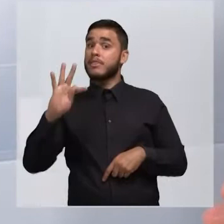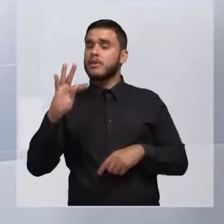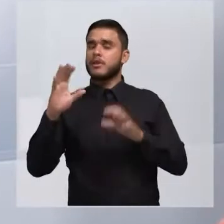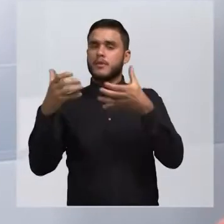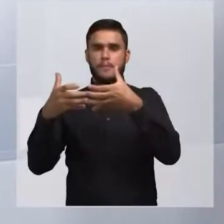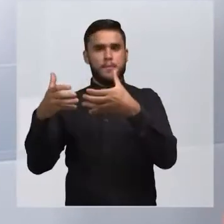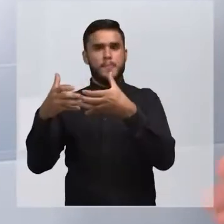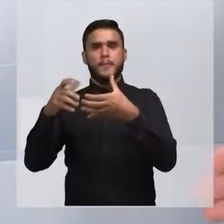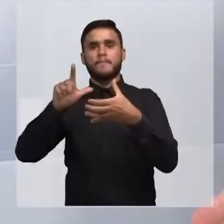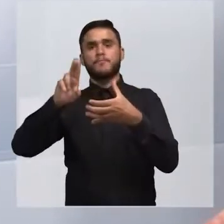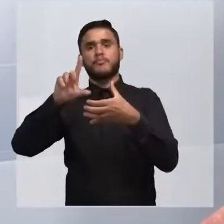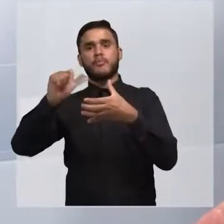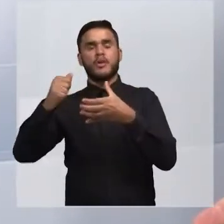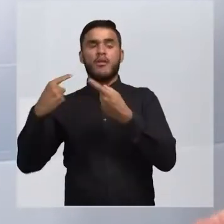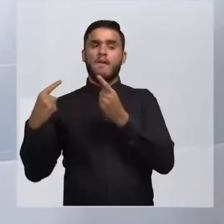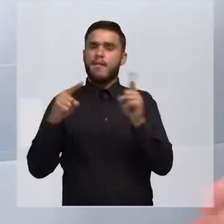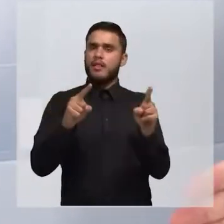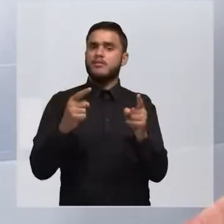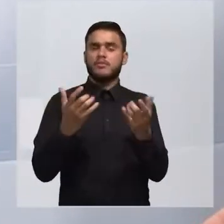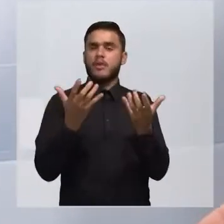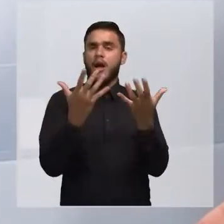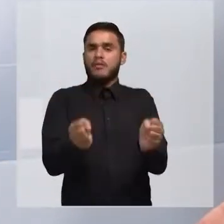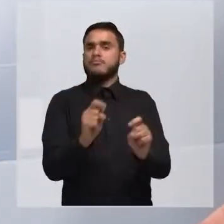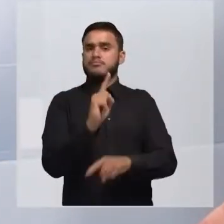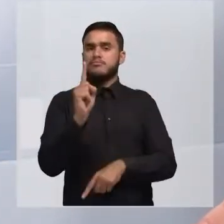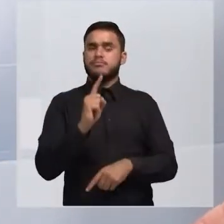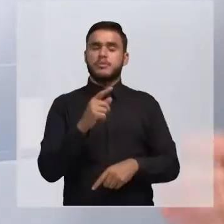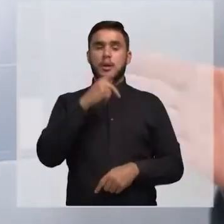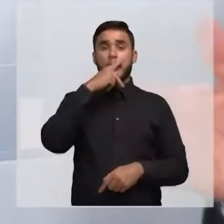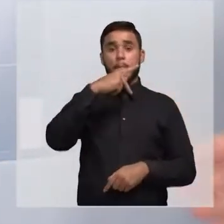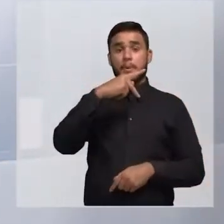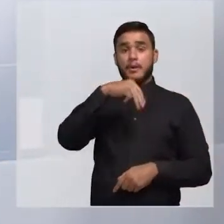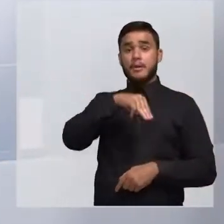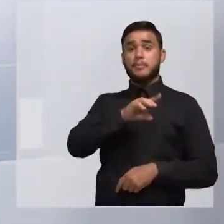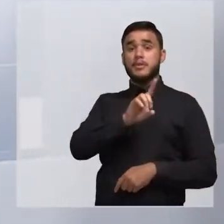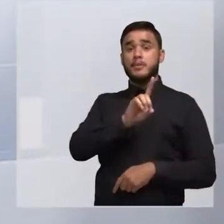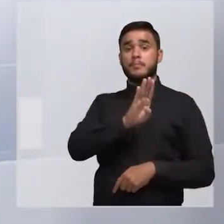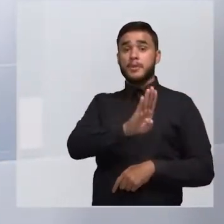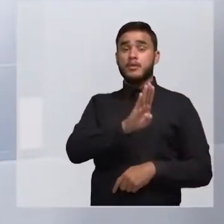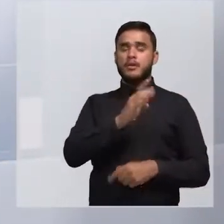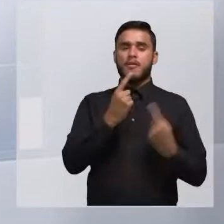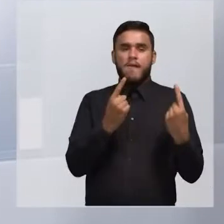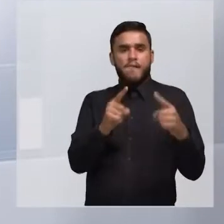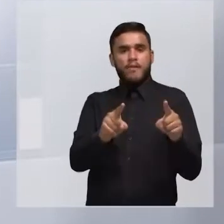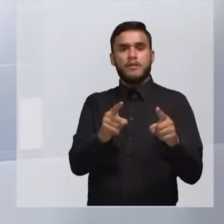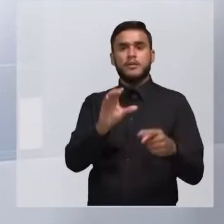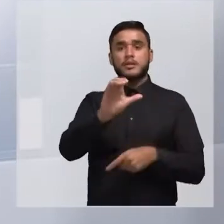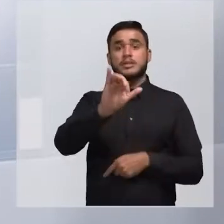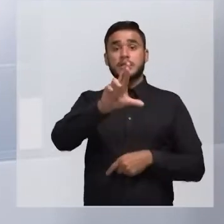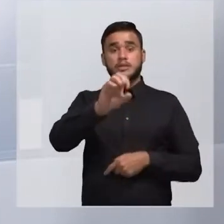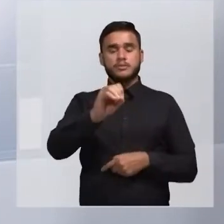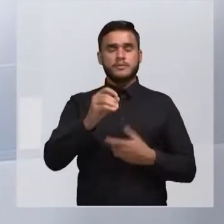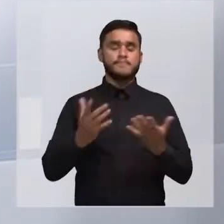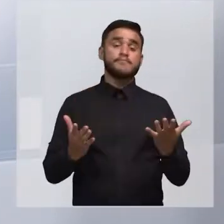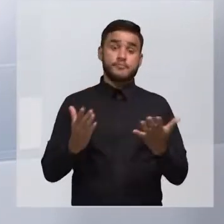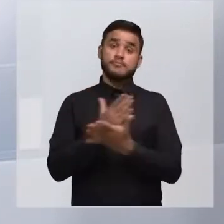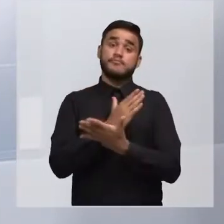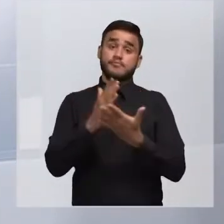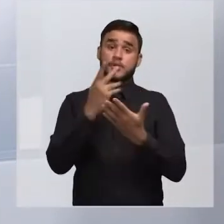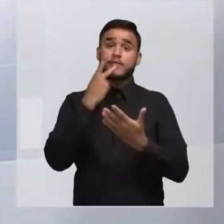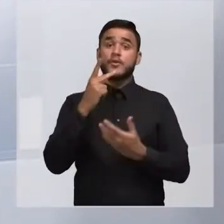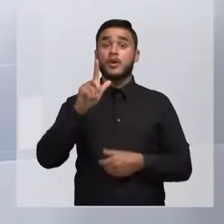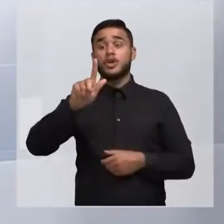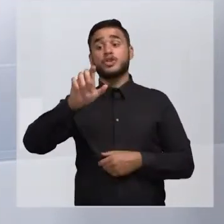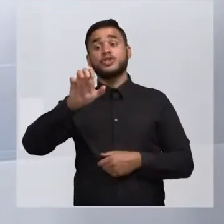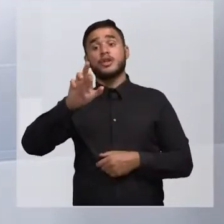momento, é sabotado pelo presidente da República e o MDB. E você me chamou a atenção de uma coisa interessante, ainda tem o grupo do